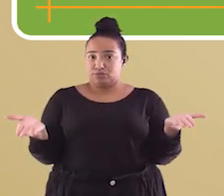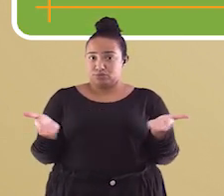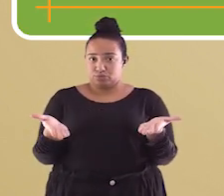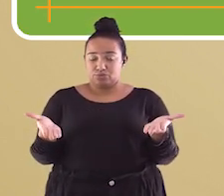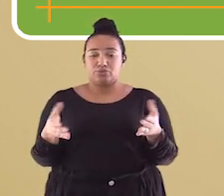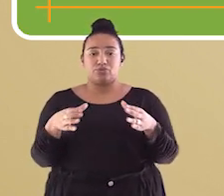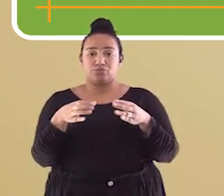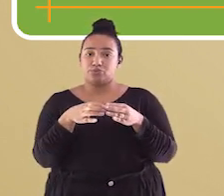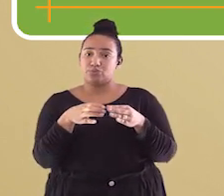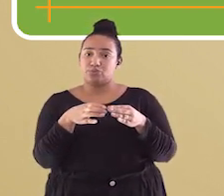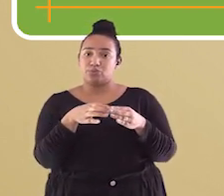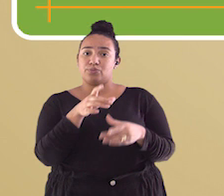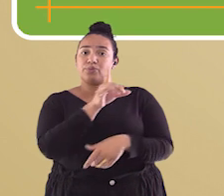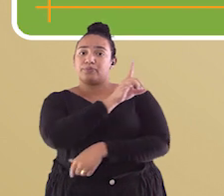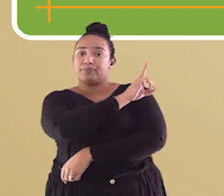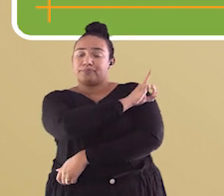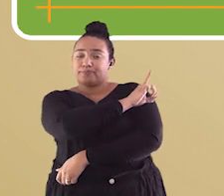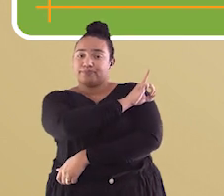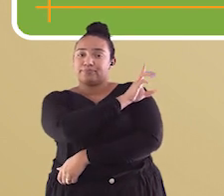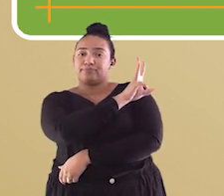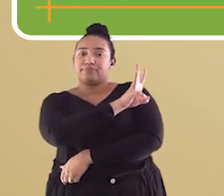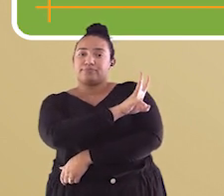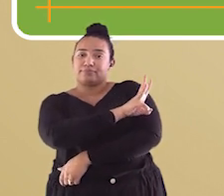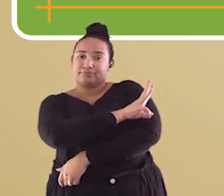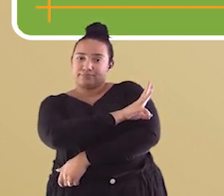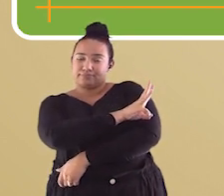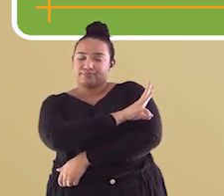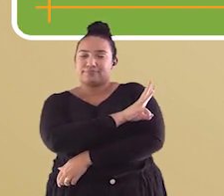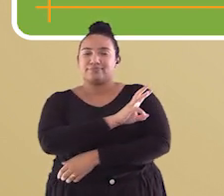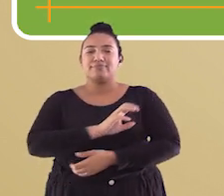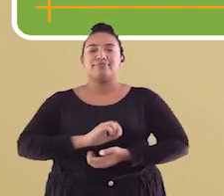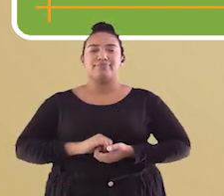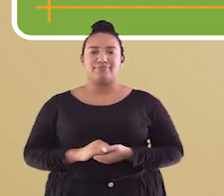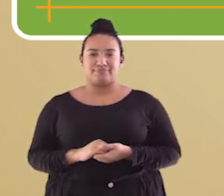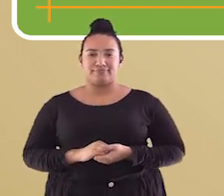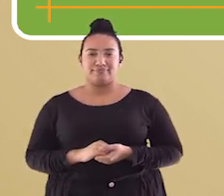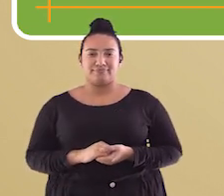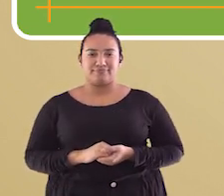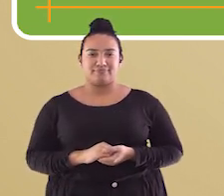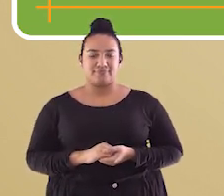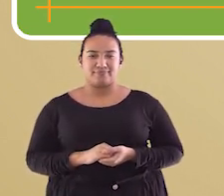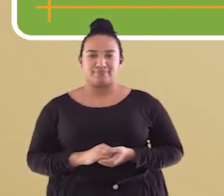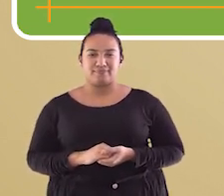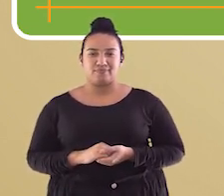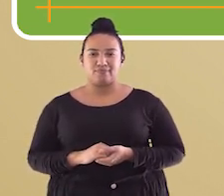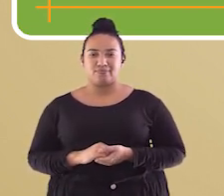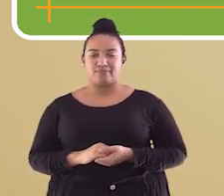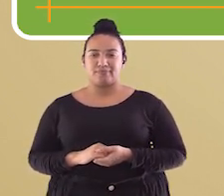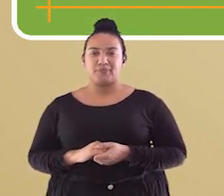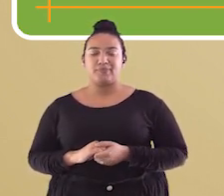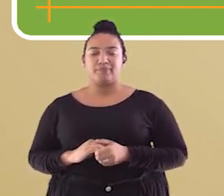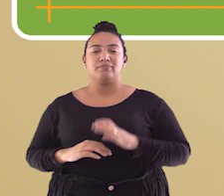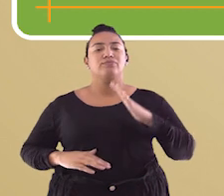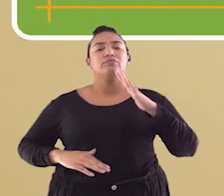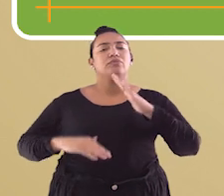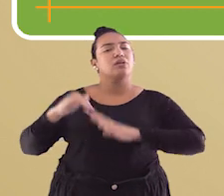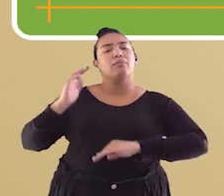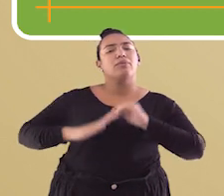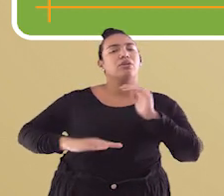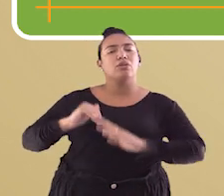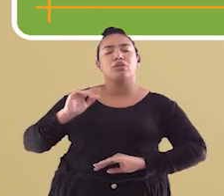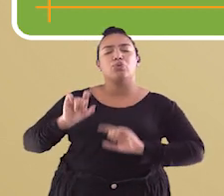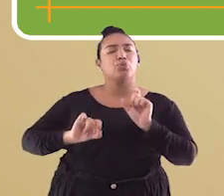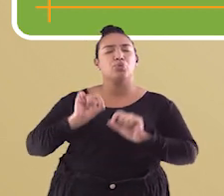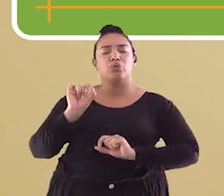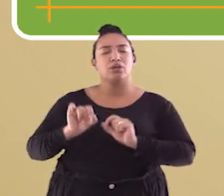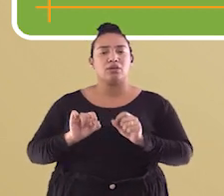aula é destinada aos estudantes do 1º ao 3º ano do Ensino Fundamental, anos iniciais, e trabalha a